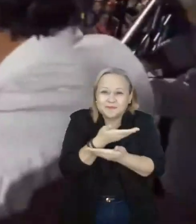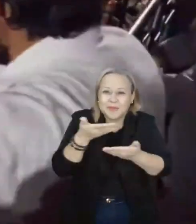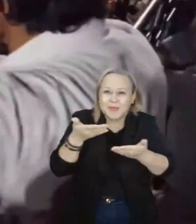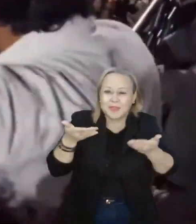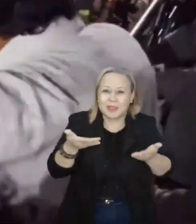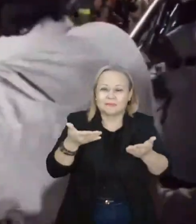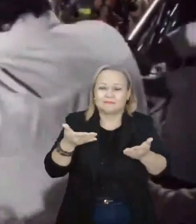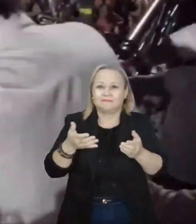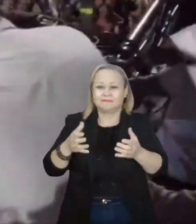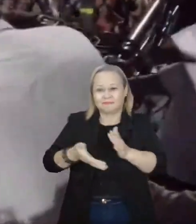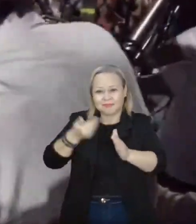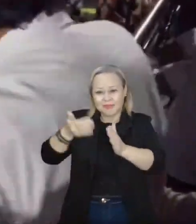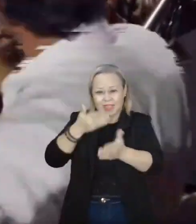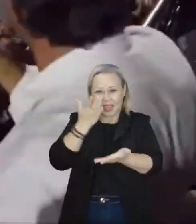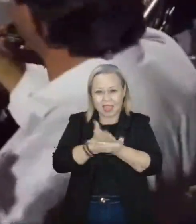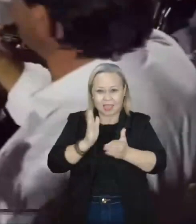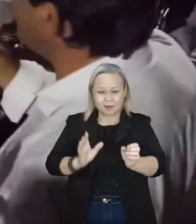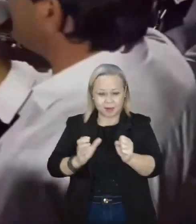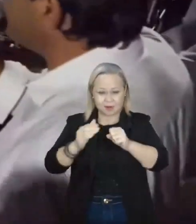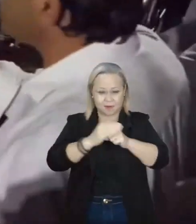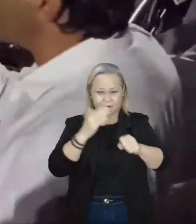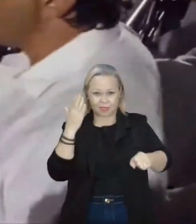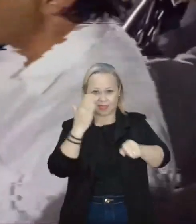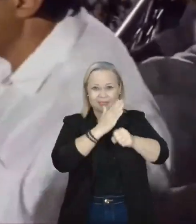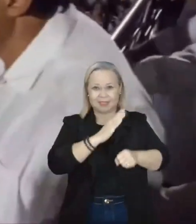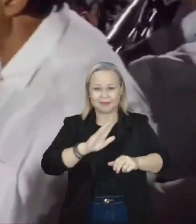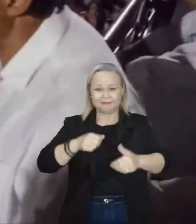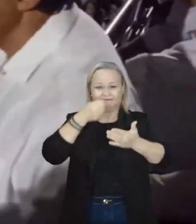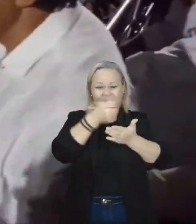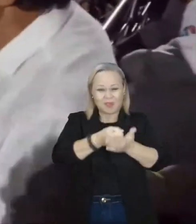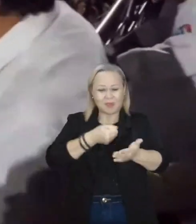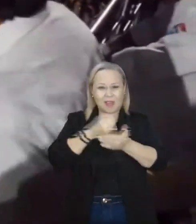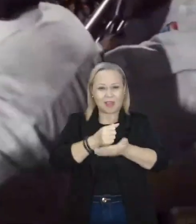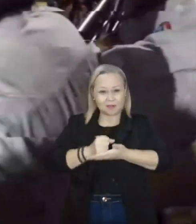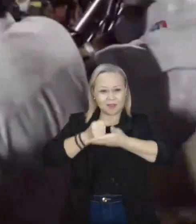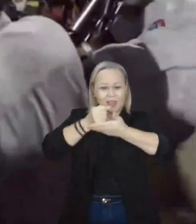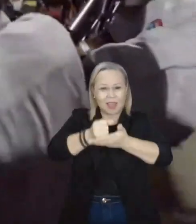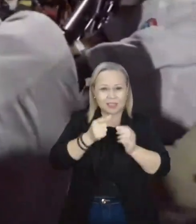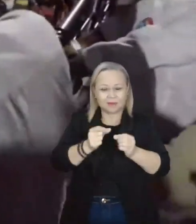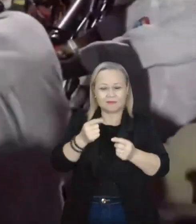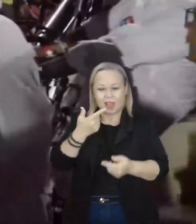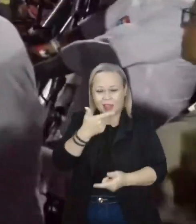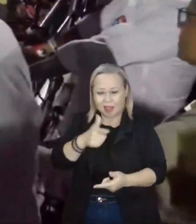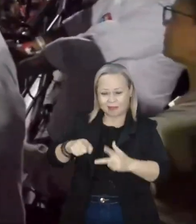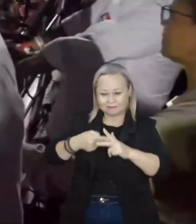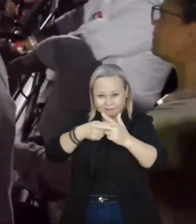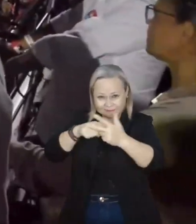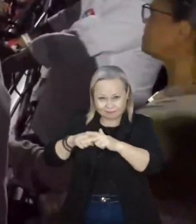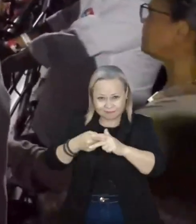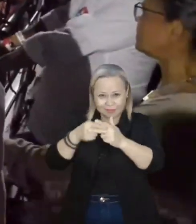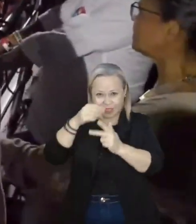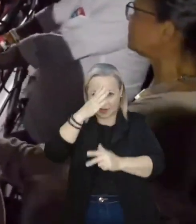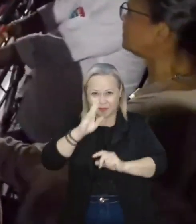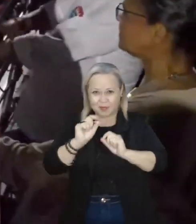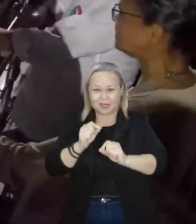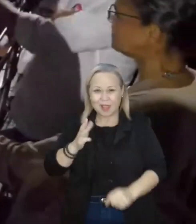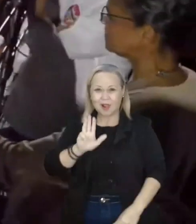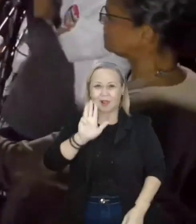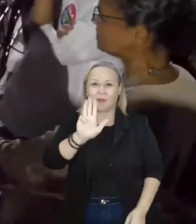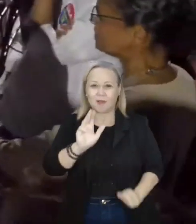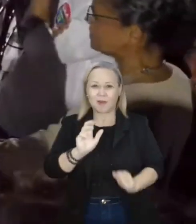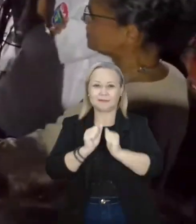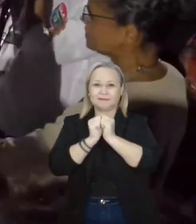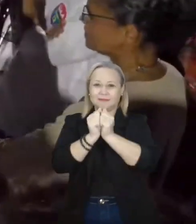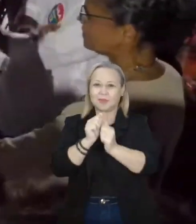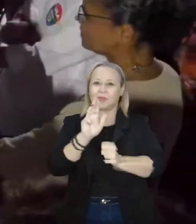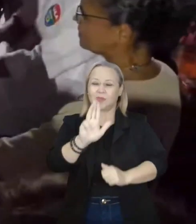fascismo. Vamos à luta, vamos ajudar a reconstruir esse Brasil. Lula,